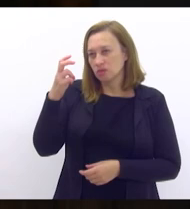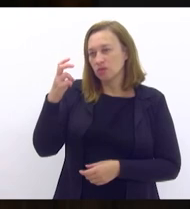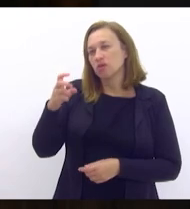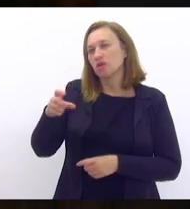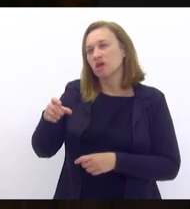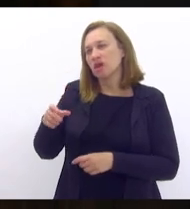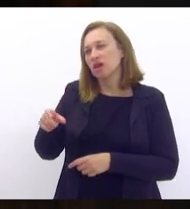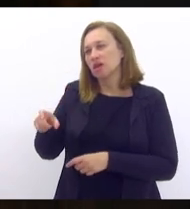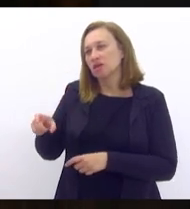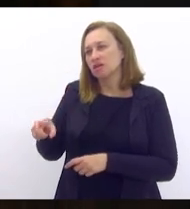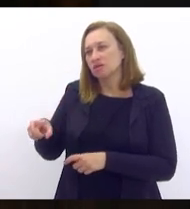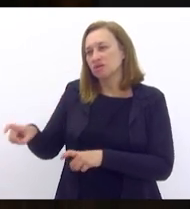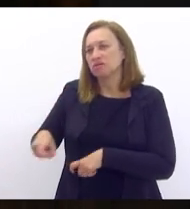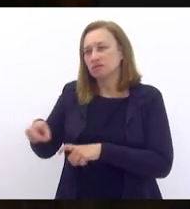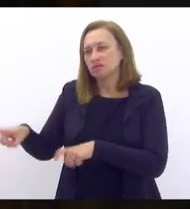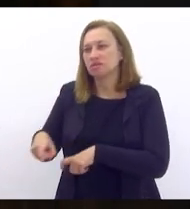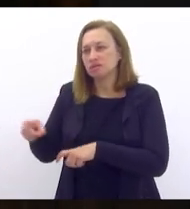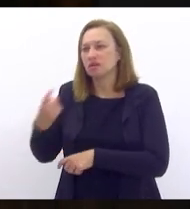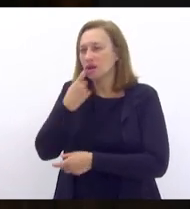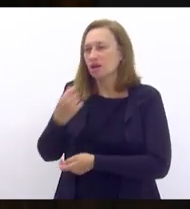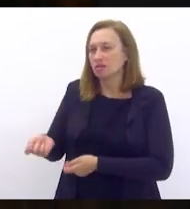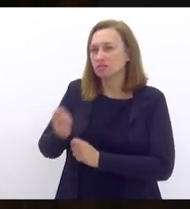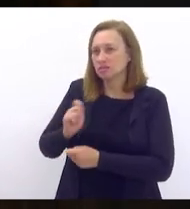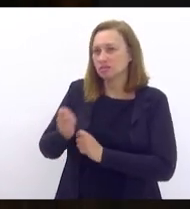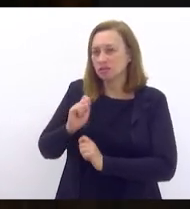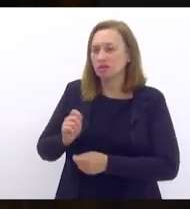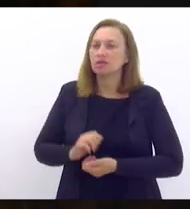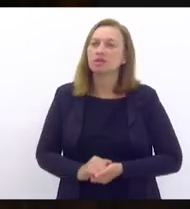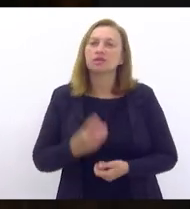Pesqueira, deputado